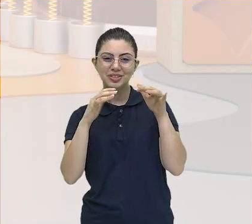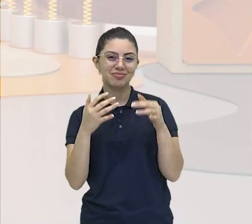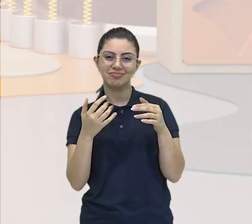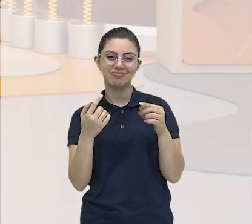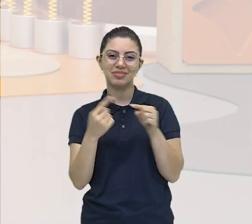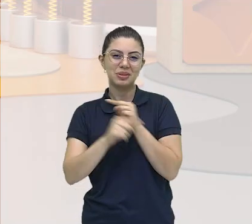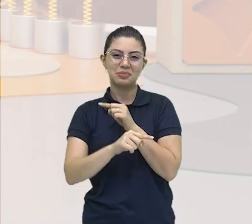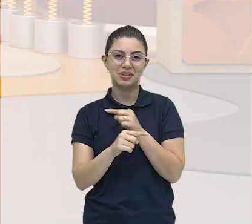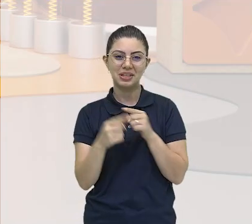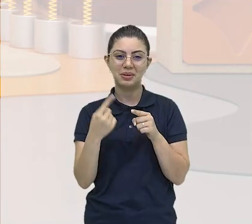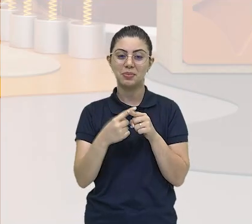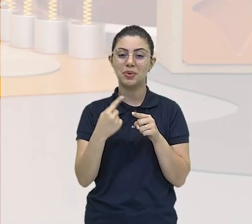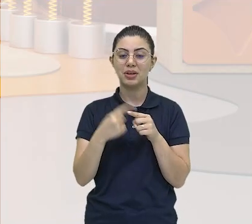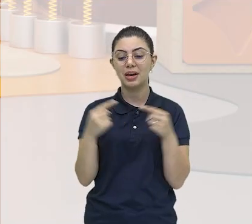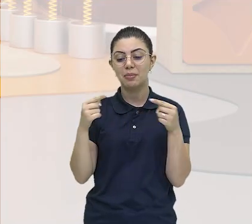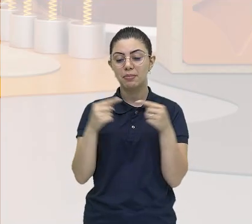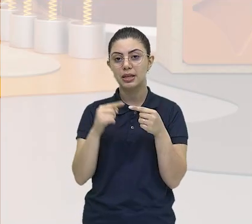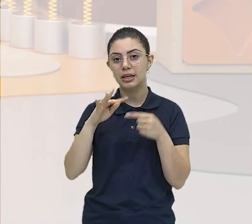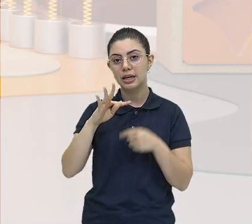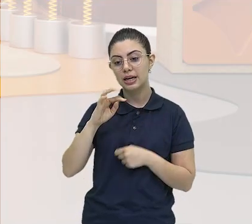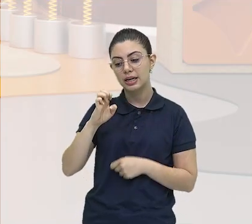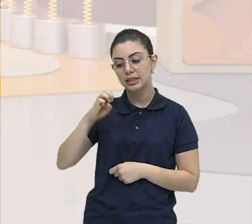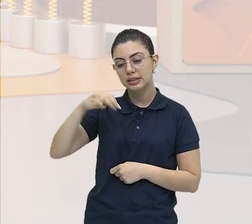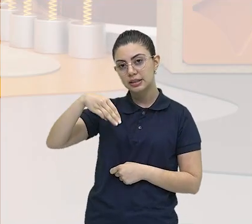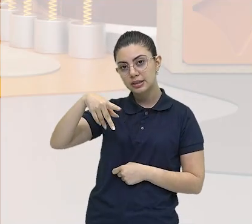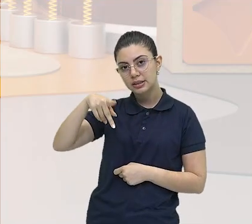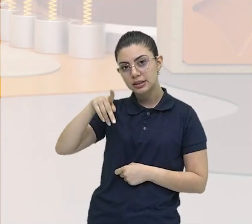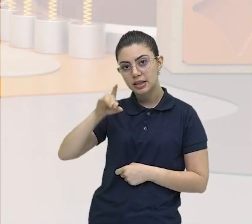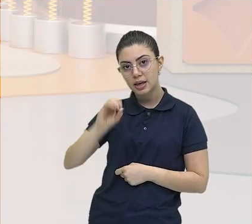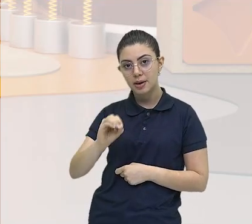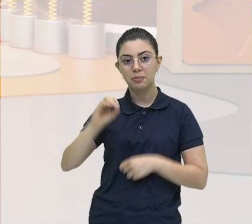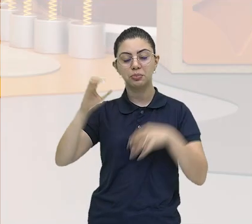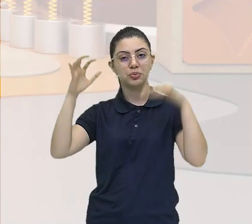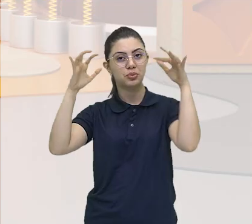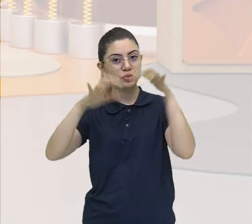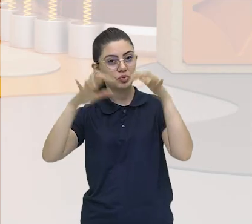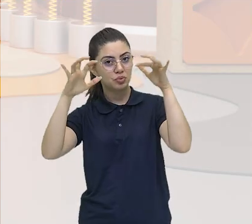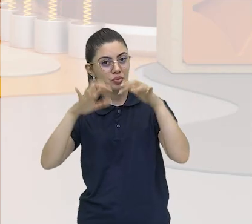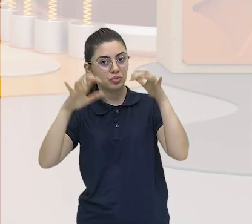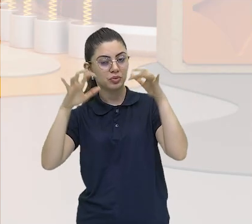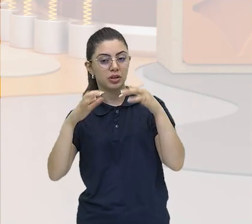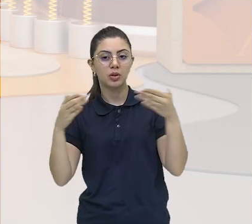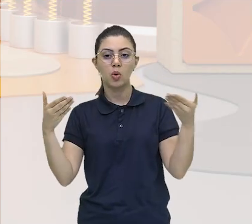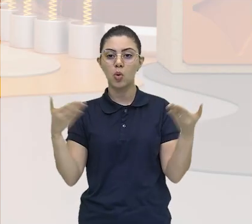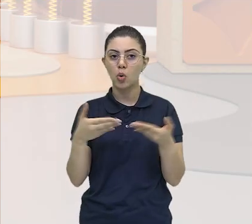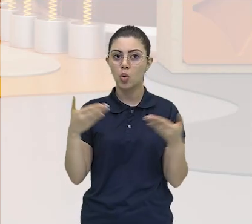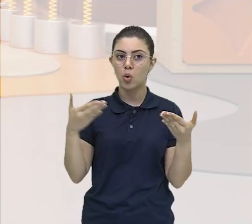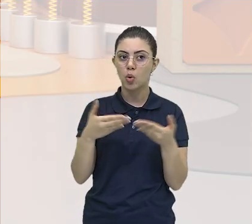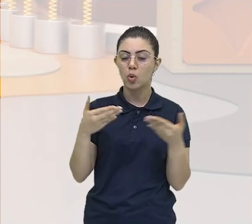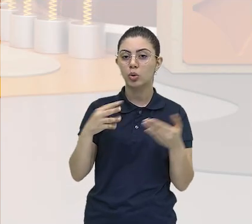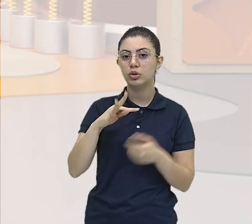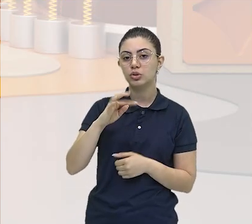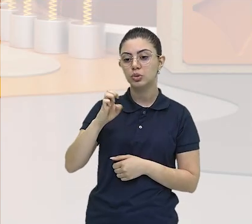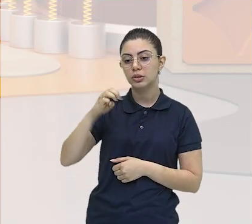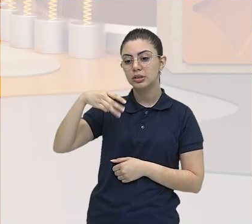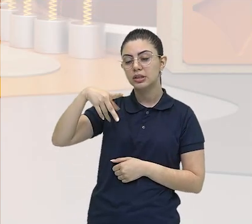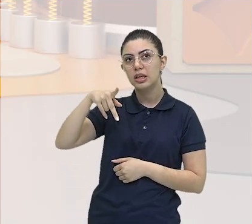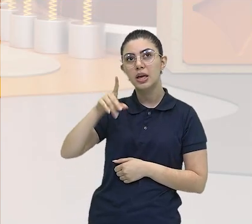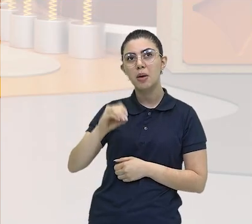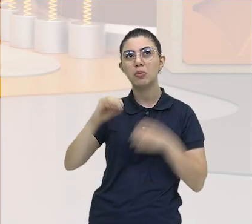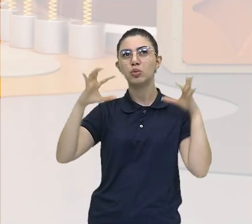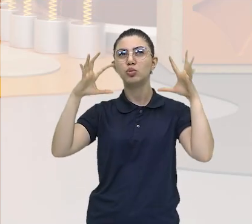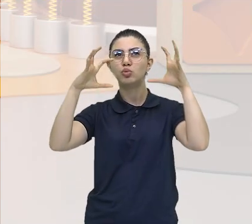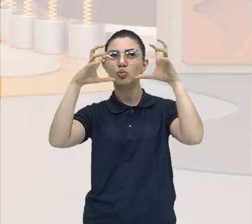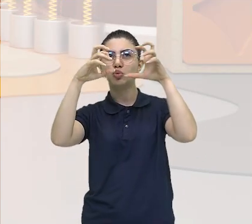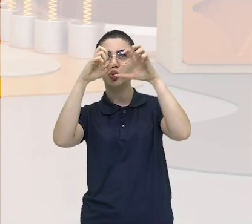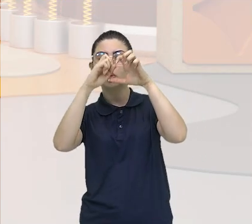correto é dizer o tempo. O tempo está chuvoso, hoje o tempo está nublado,